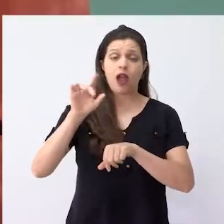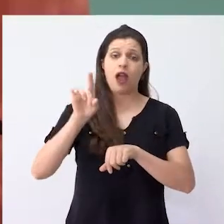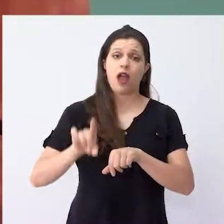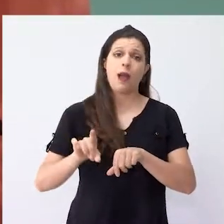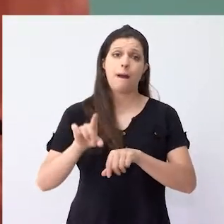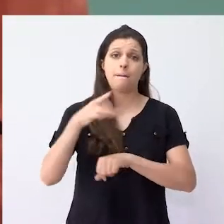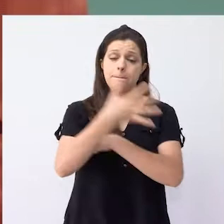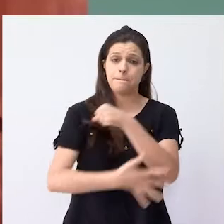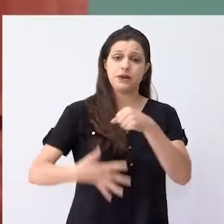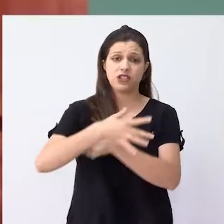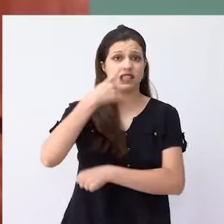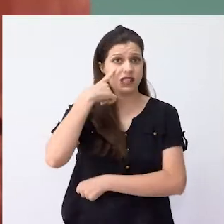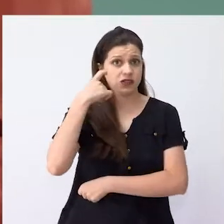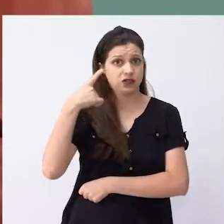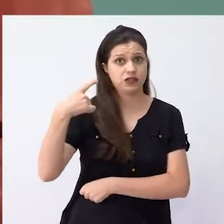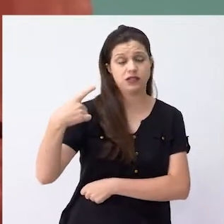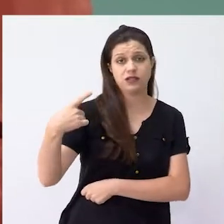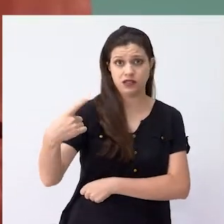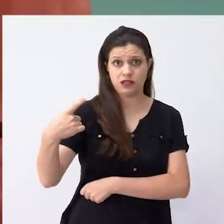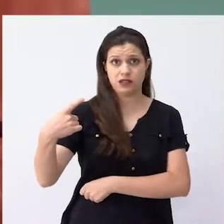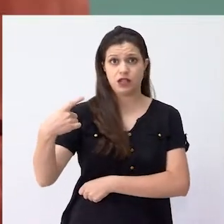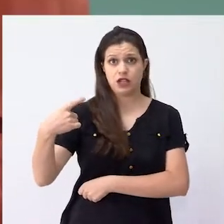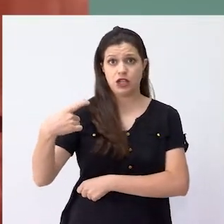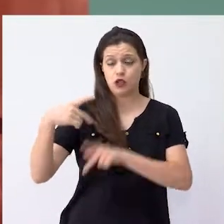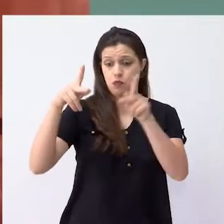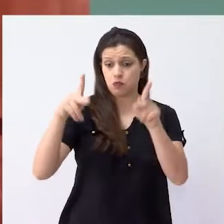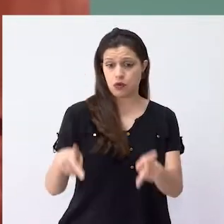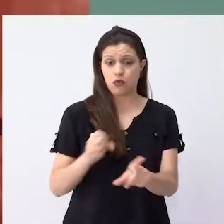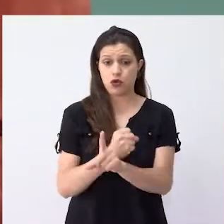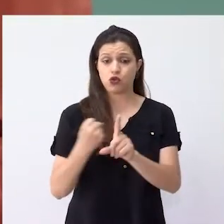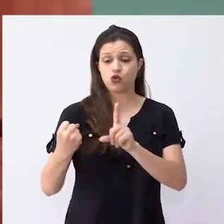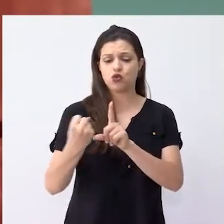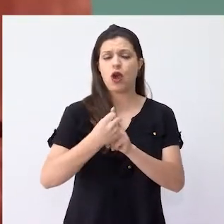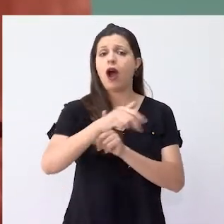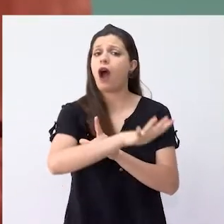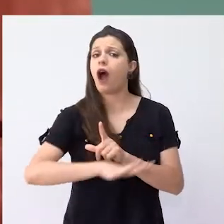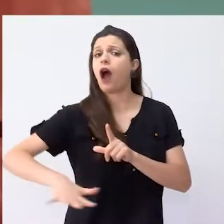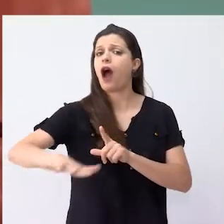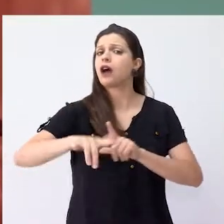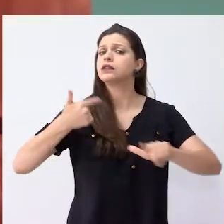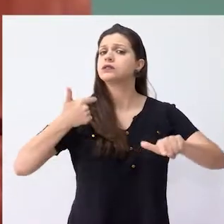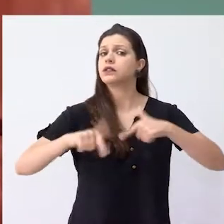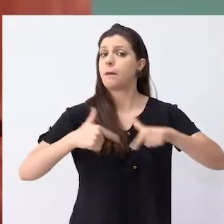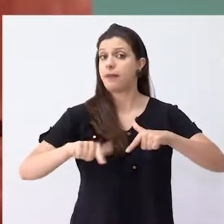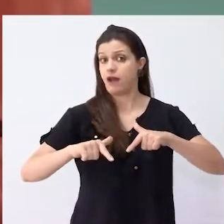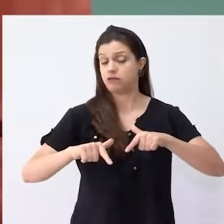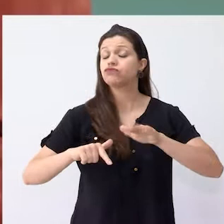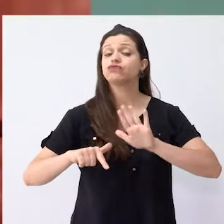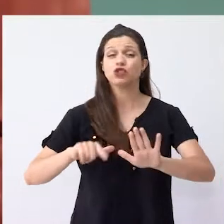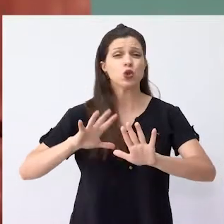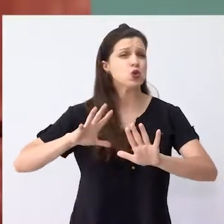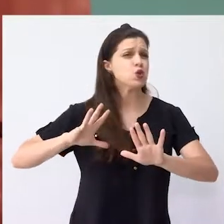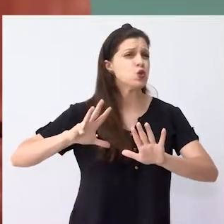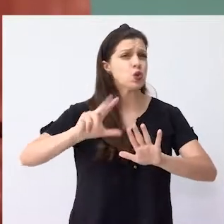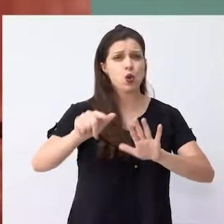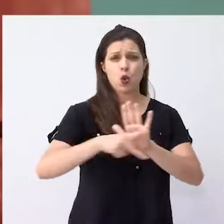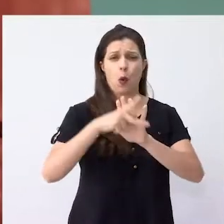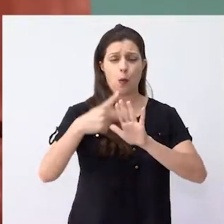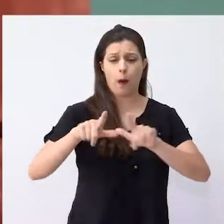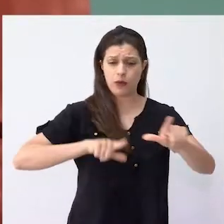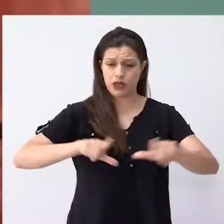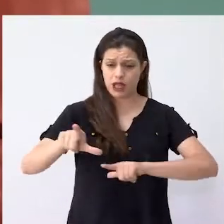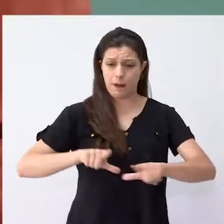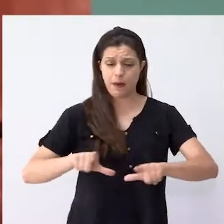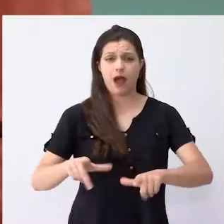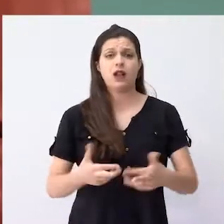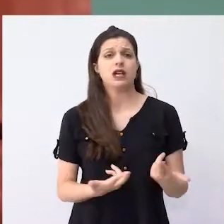na área trabalhista. Então, tudo que diz respeito a esse assunto, quem tem a missão constitucional de mover